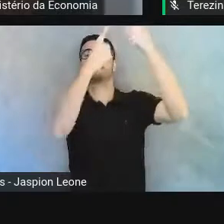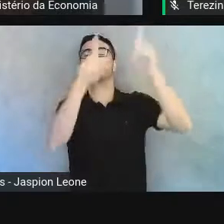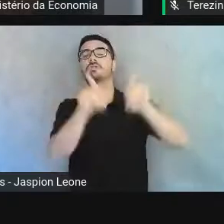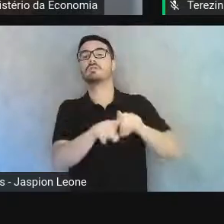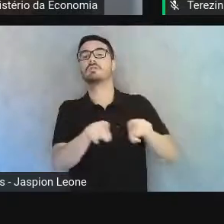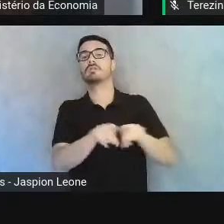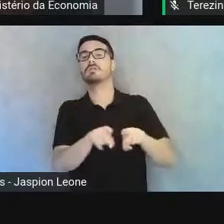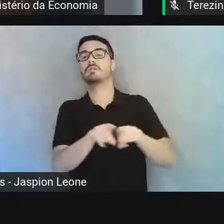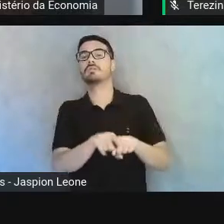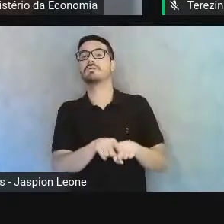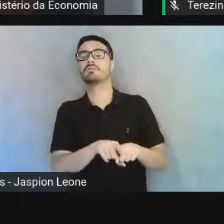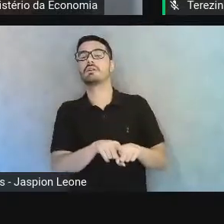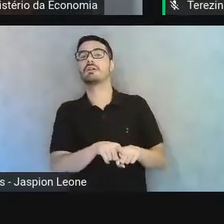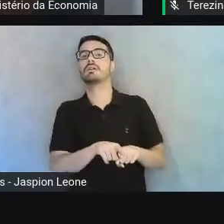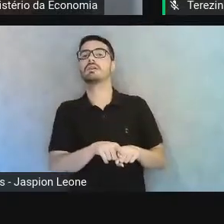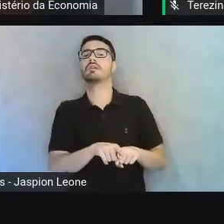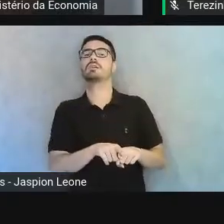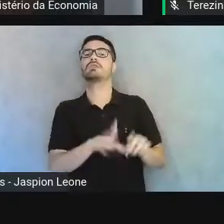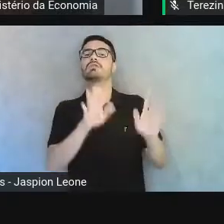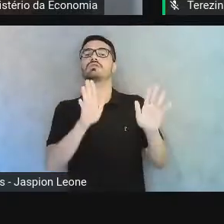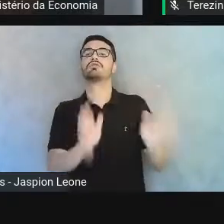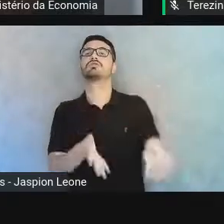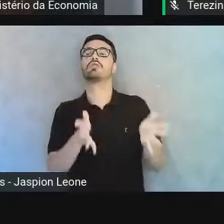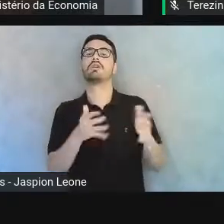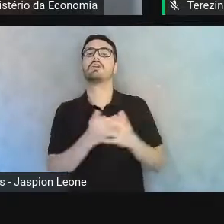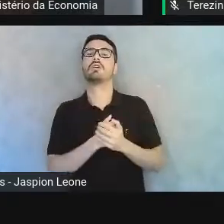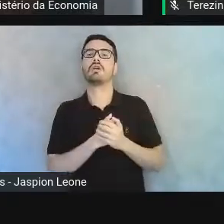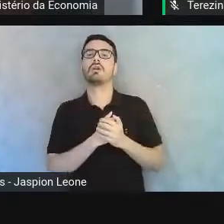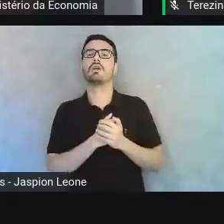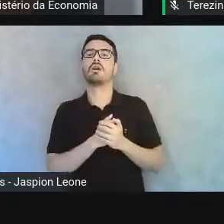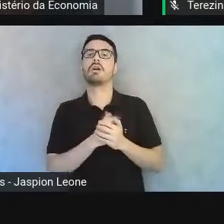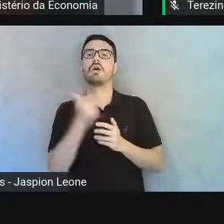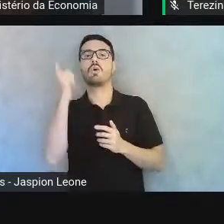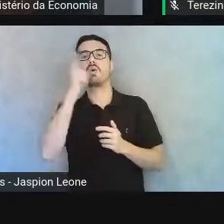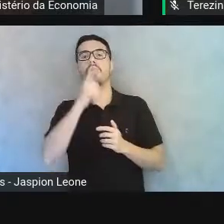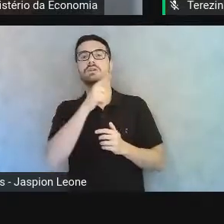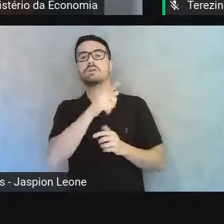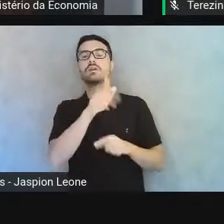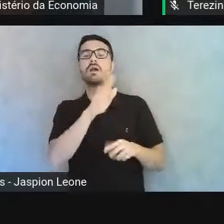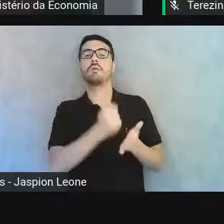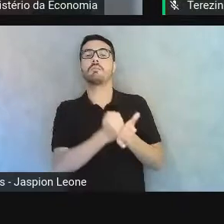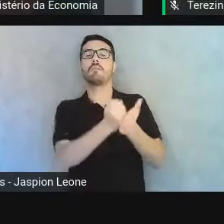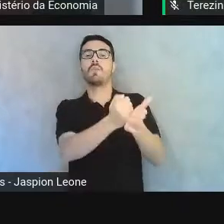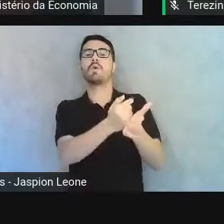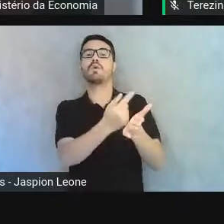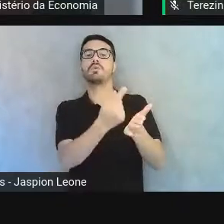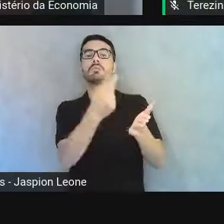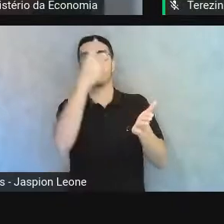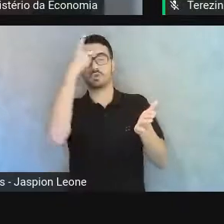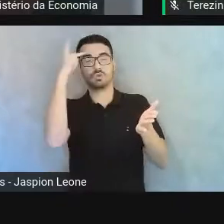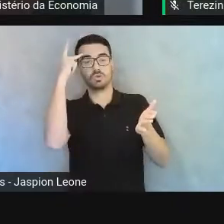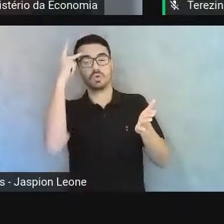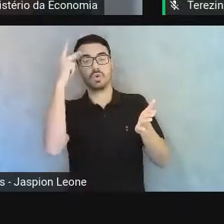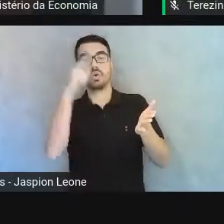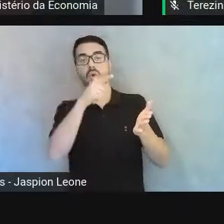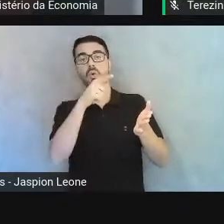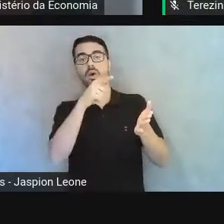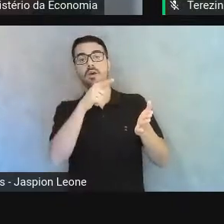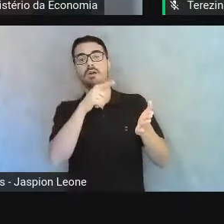essa aterrissagem que é prevista para que o auxílio emergencial não cesse da noite para o